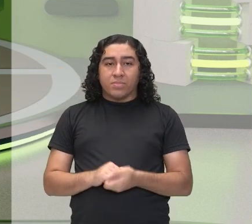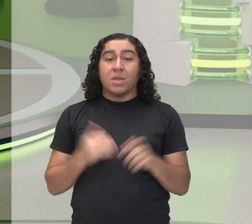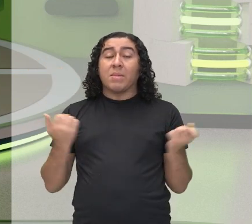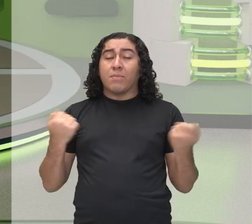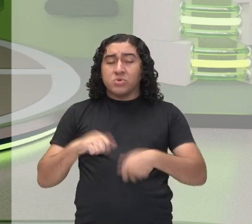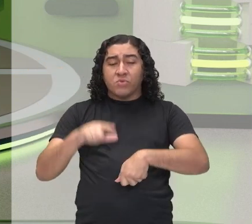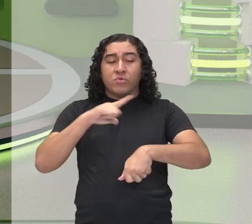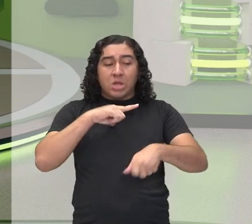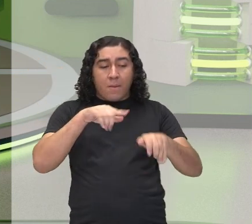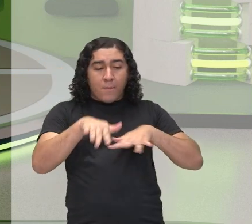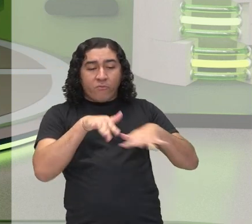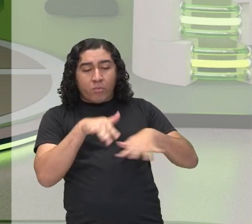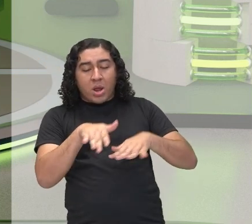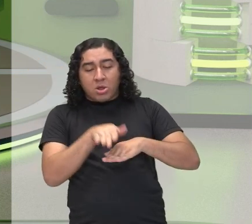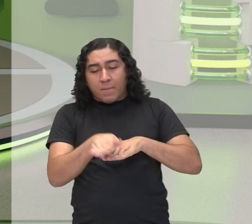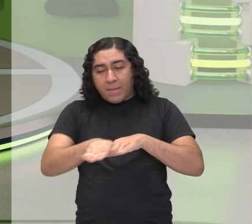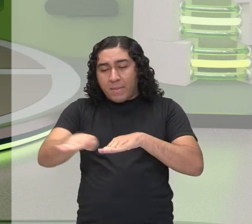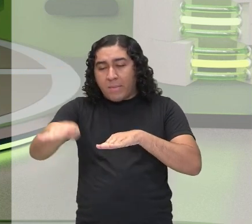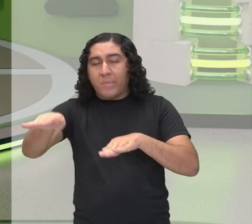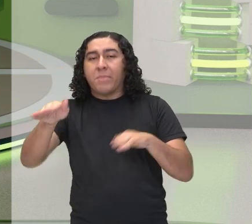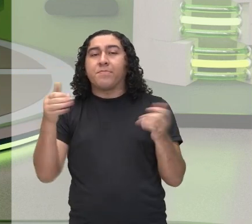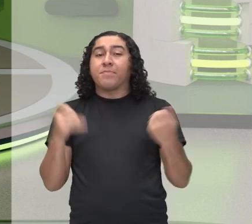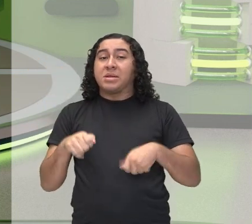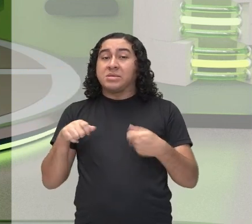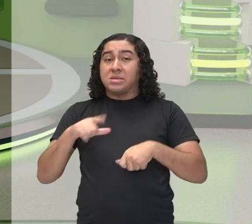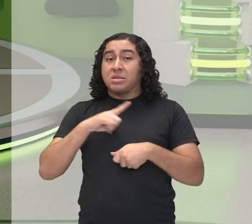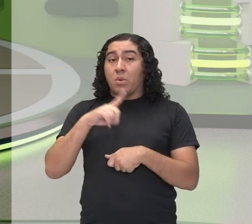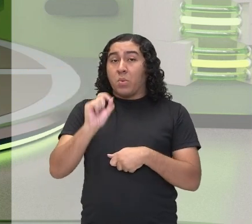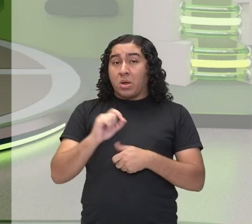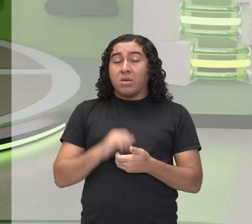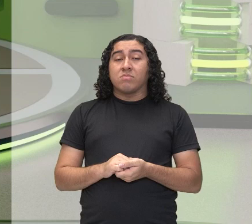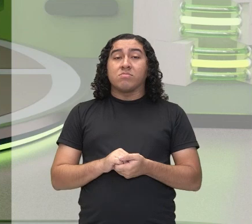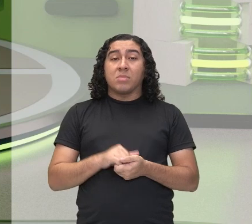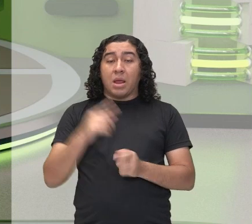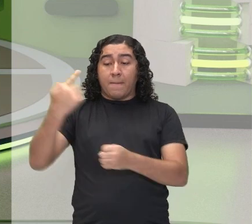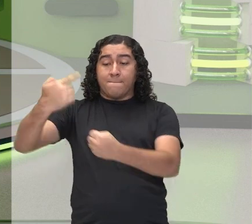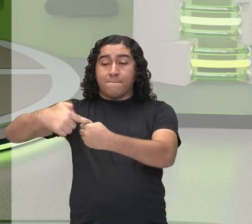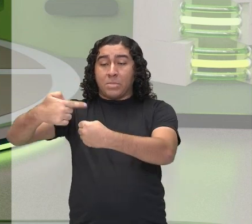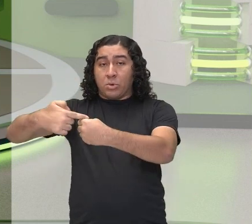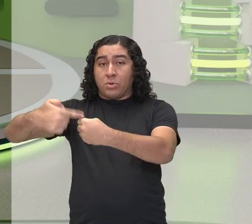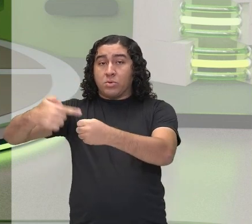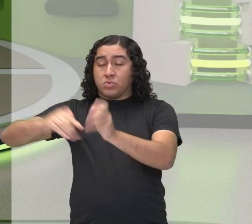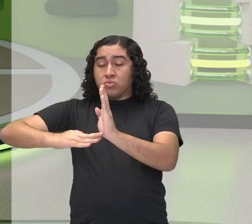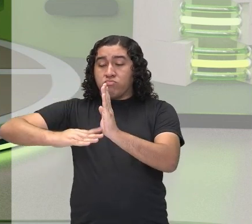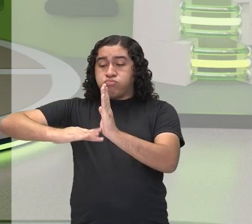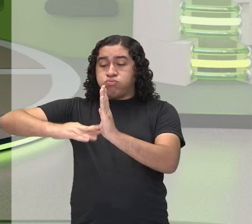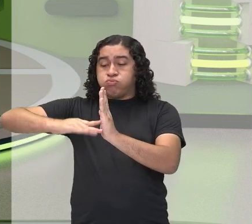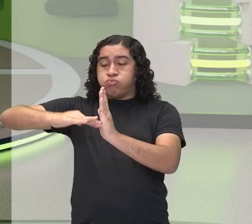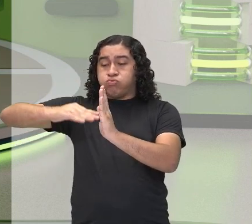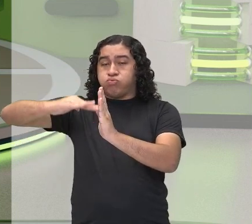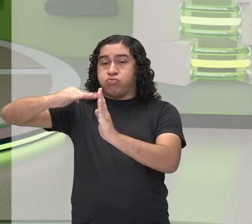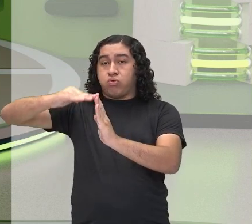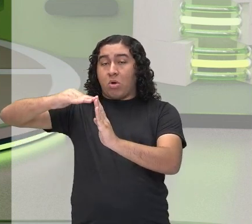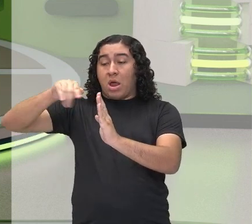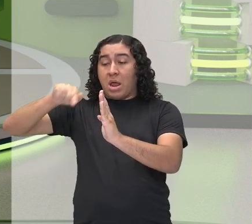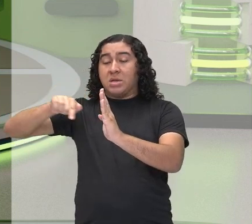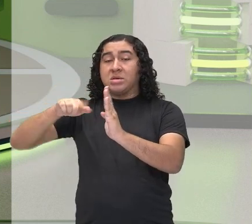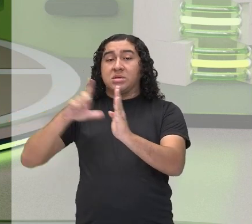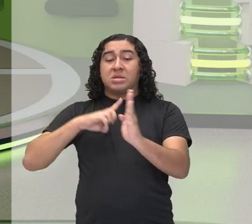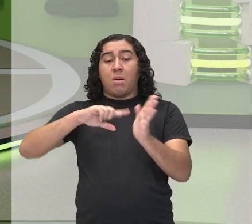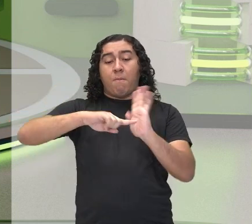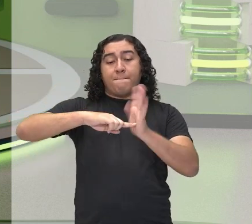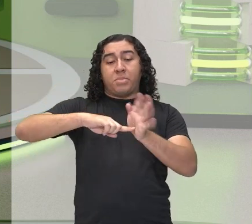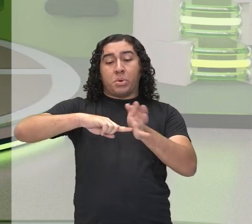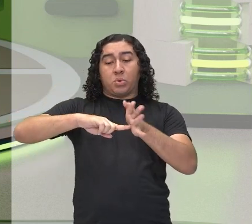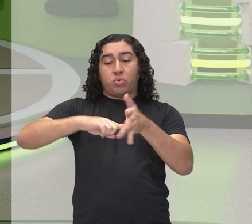consiga ali se locomover, é necessário que ele tenha esse combustível, né? A queima desse combustível